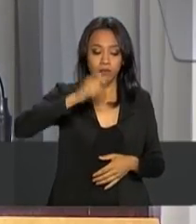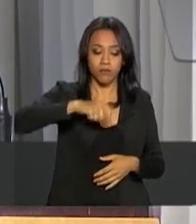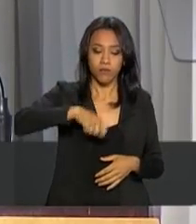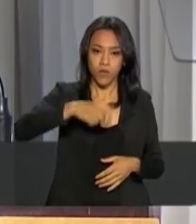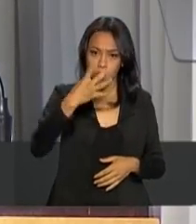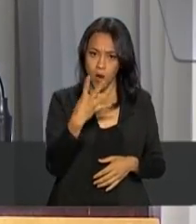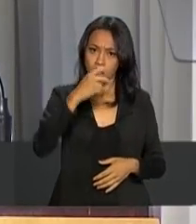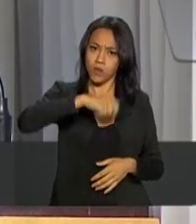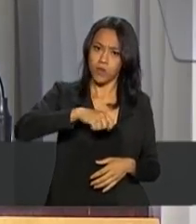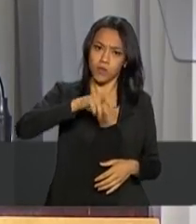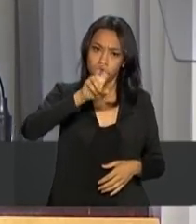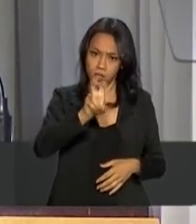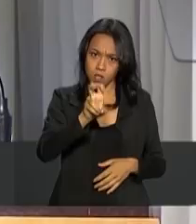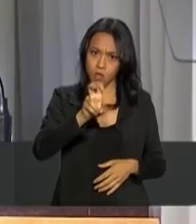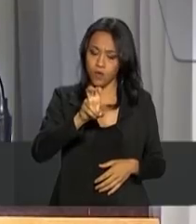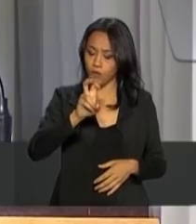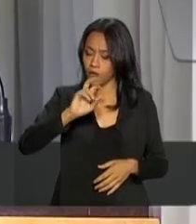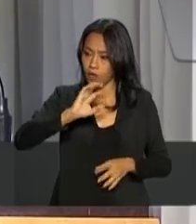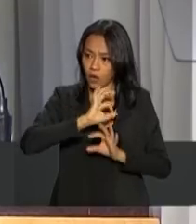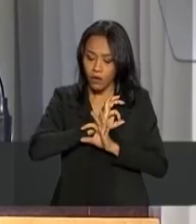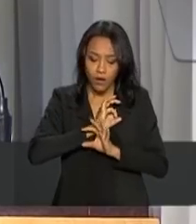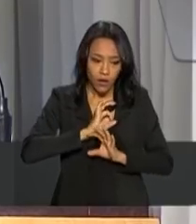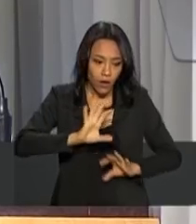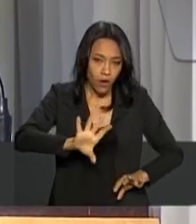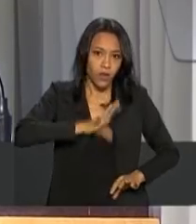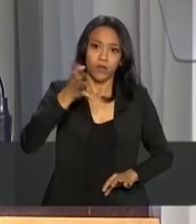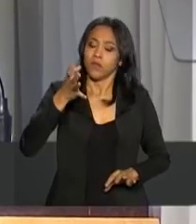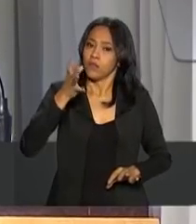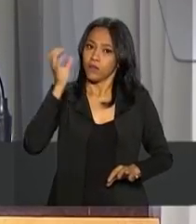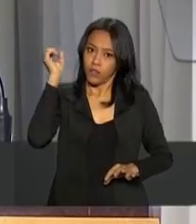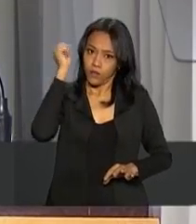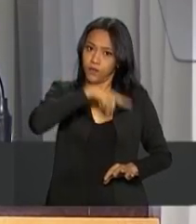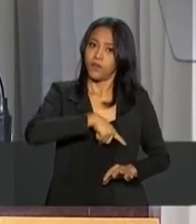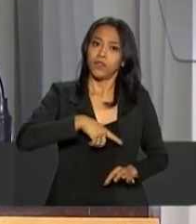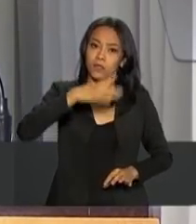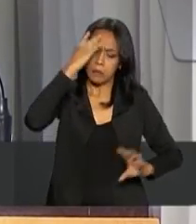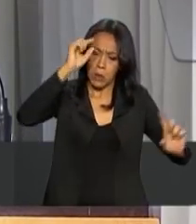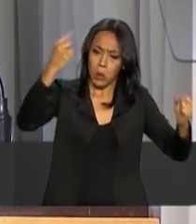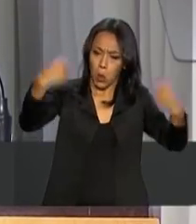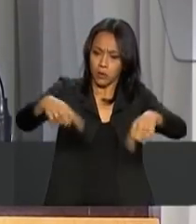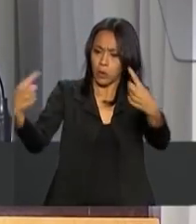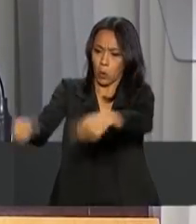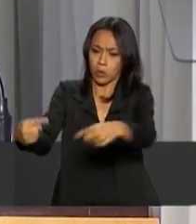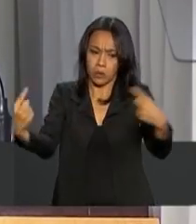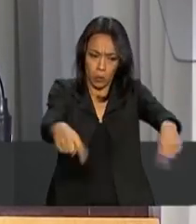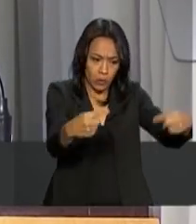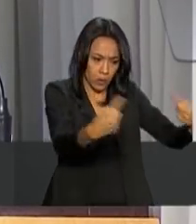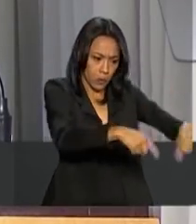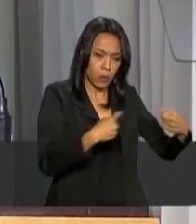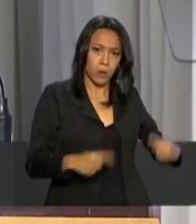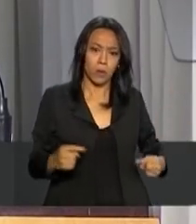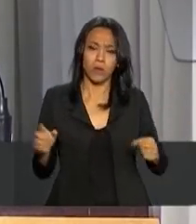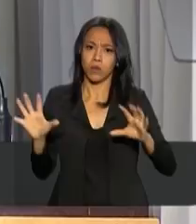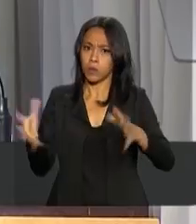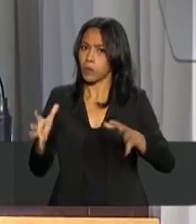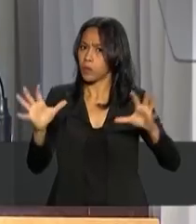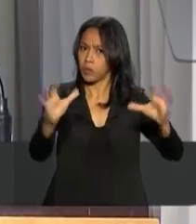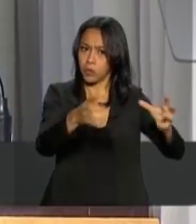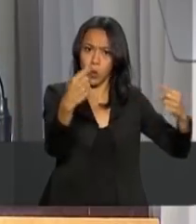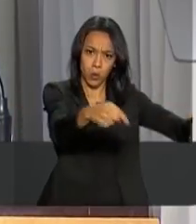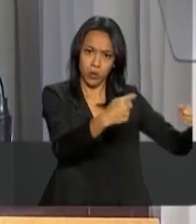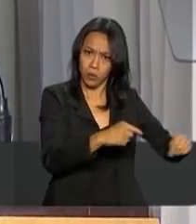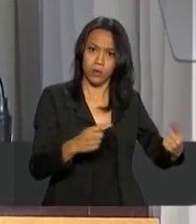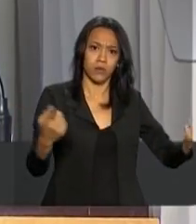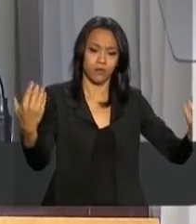não é? A oposição terrível, mas nós não demos atenção à oposição que então se fazia, porque tínhamos como pauta de